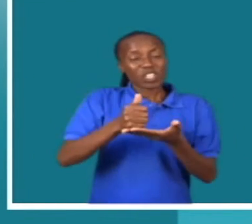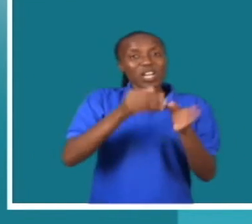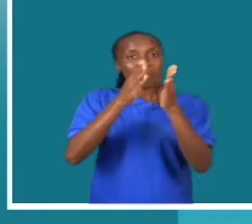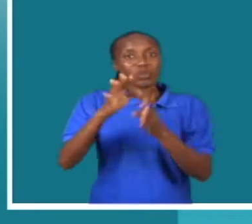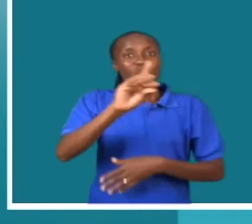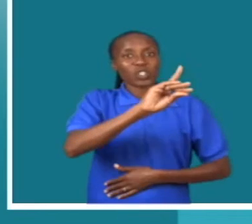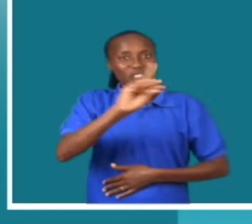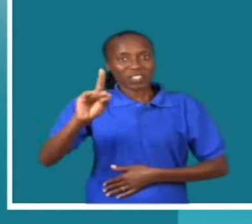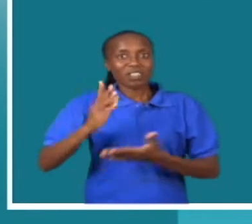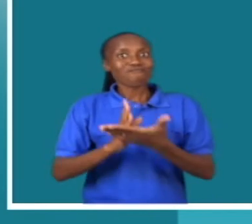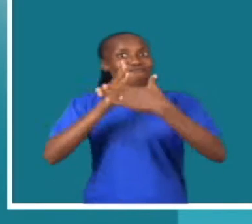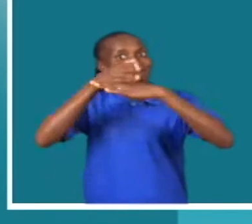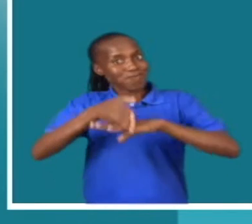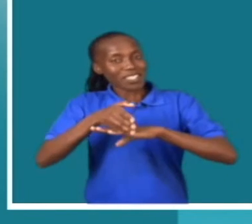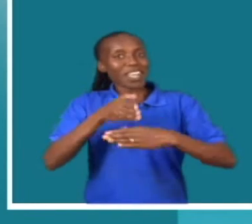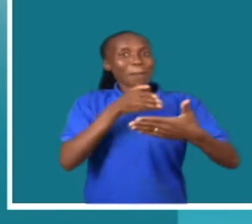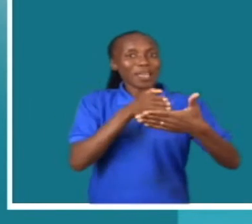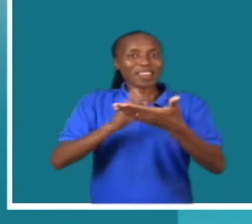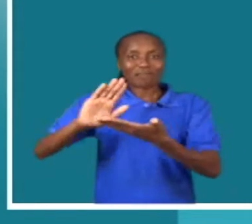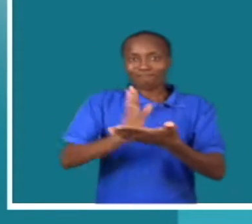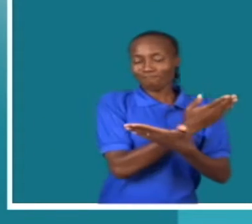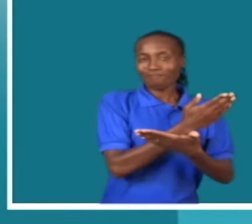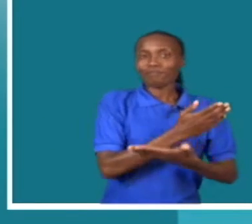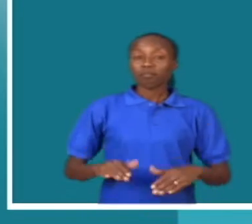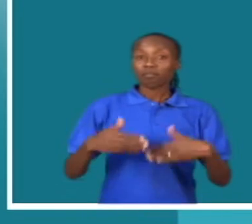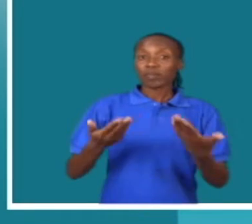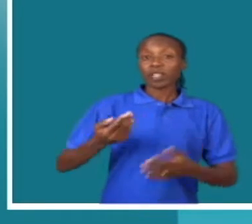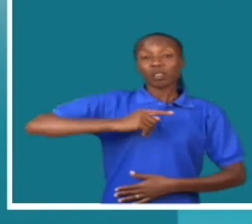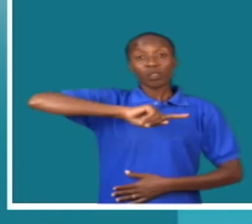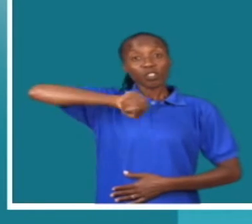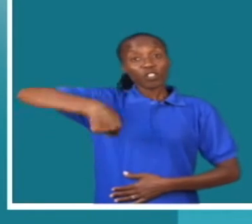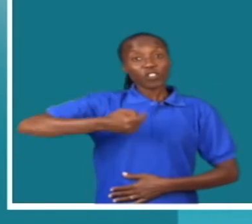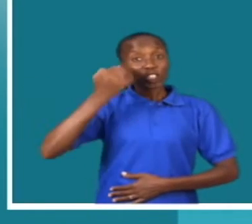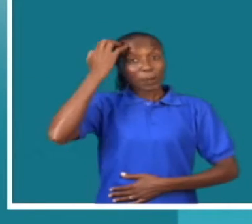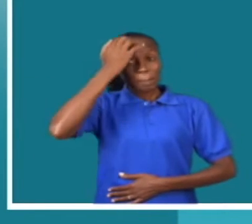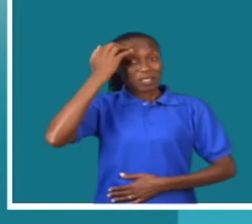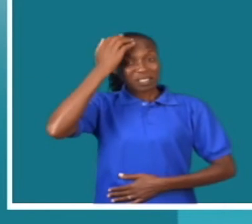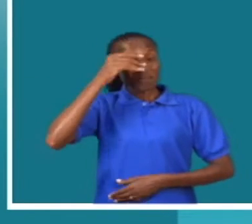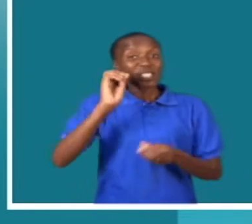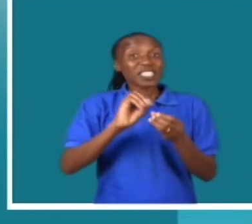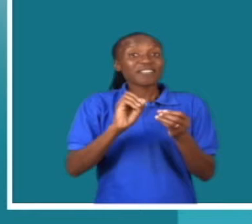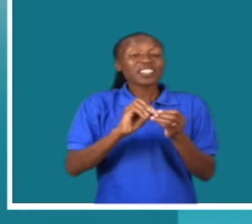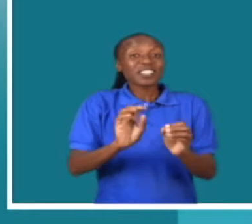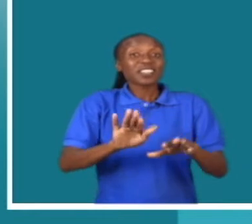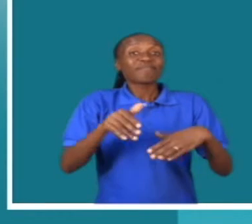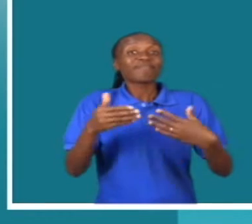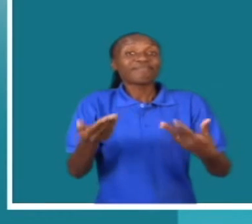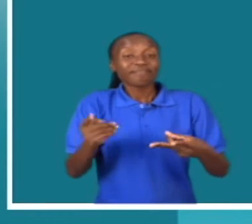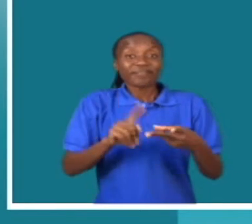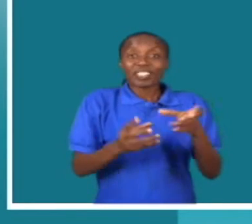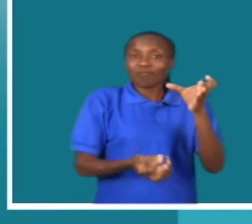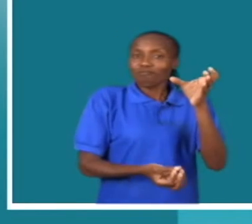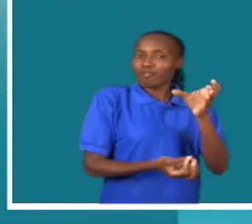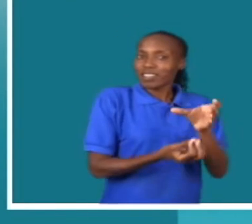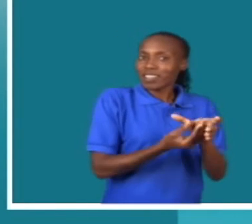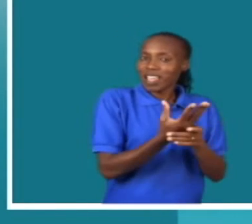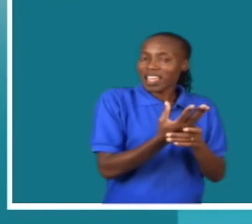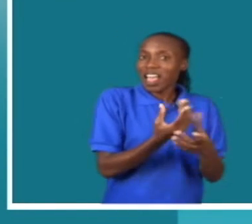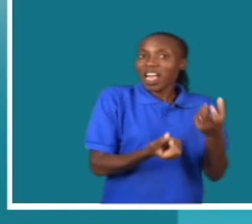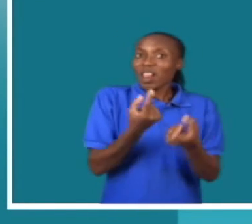ajudar a mulher com deficiência a ultrapassar essas barreiras. Nós pensamos em fazer, criar